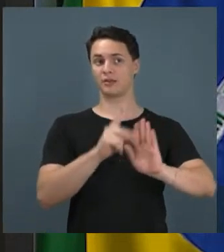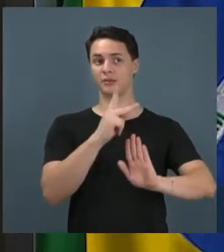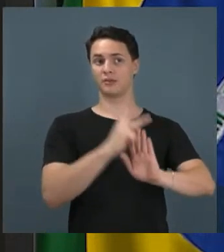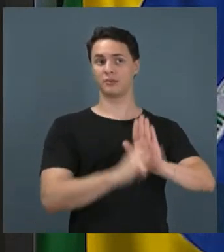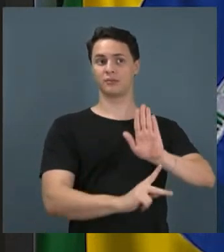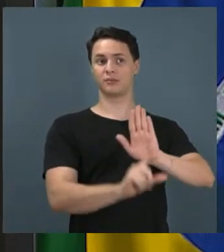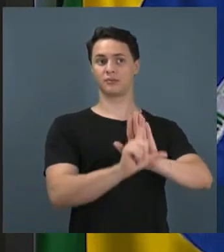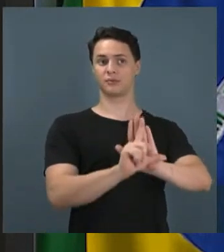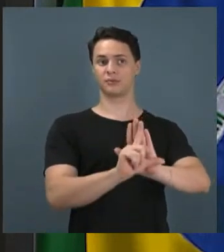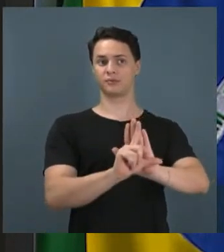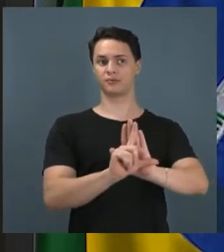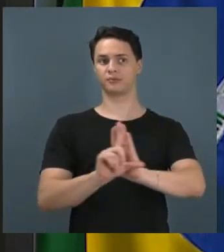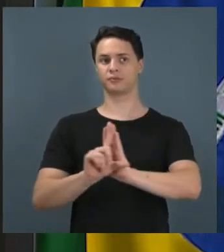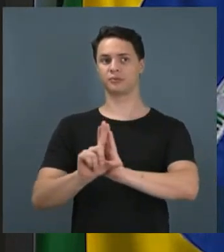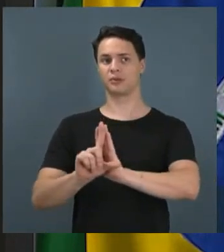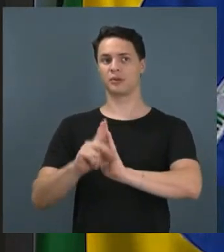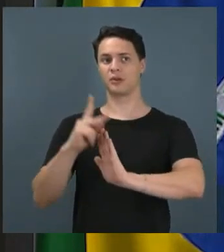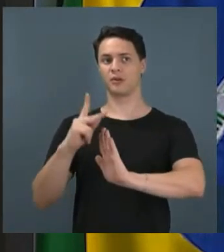Flávio Arnes,